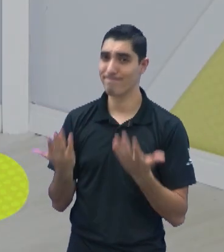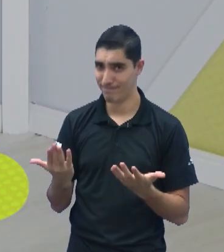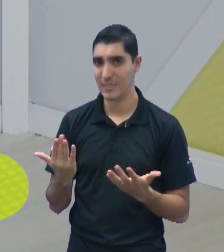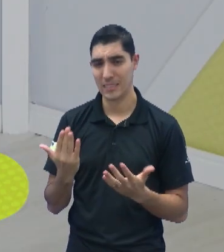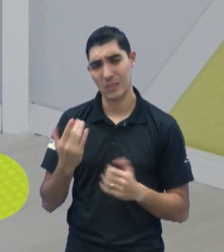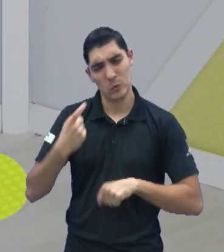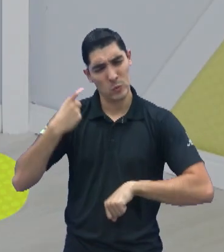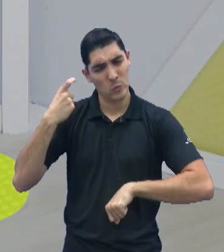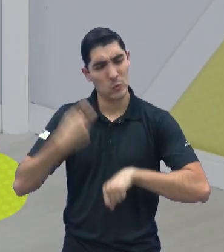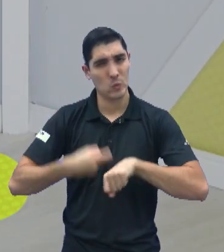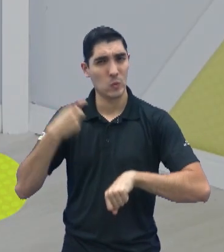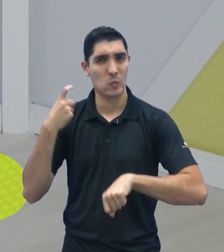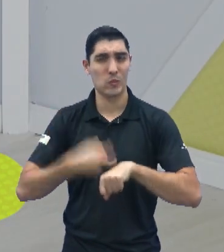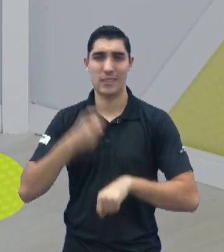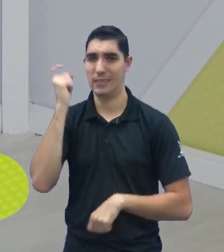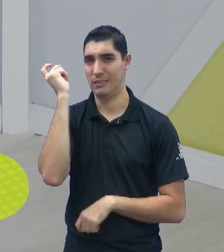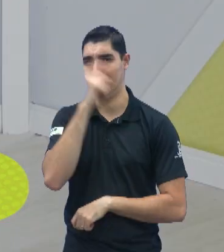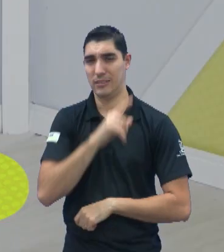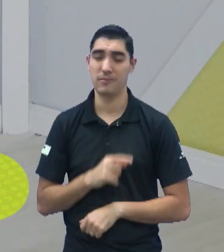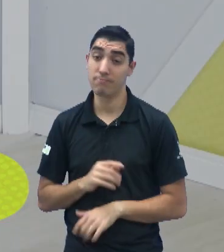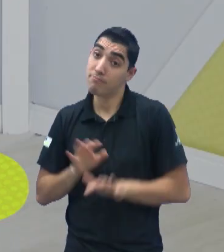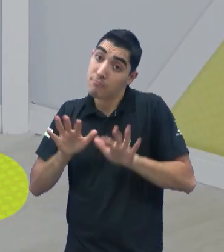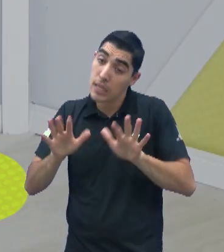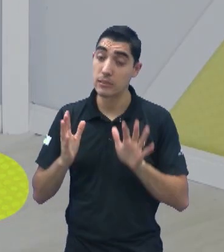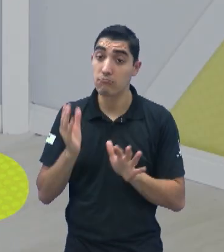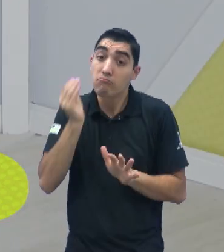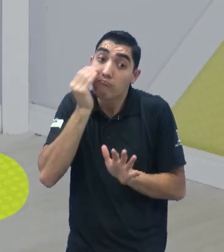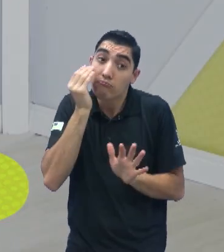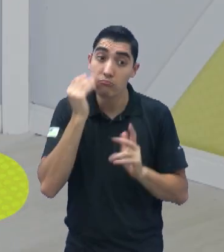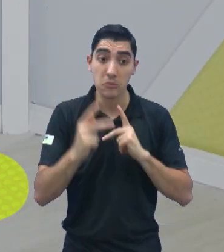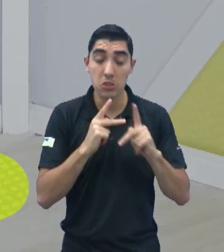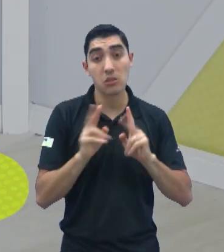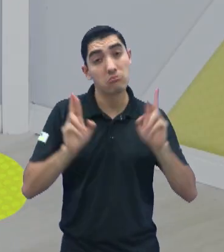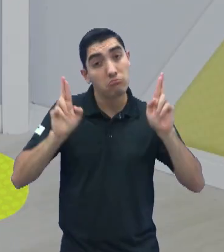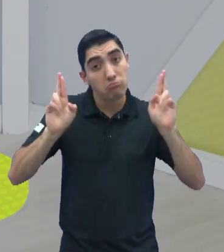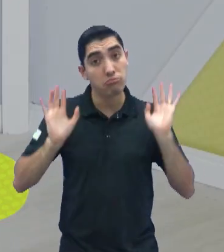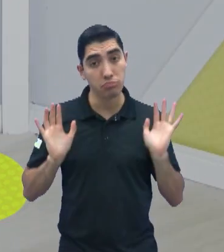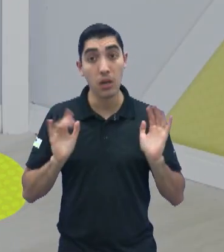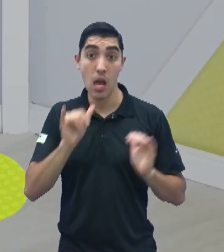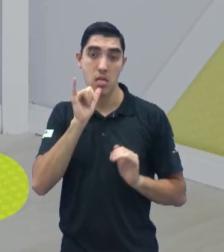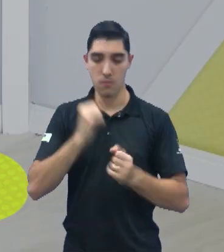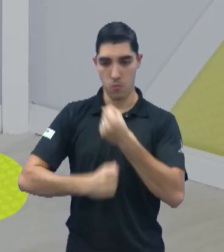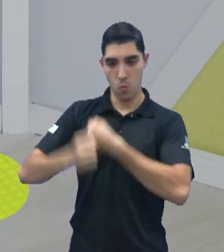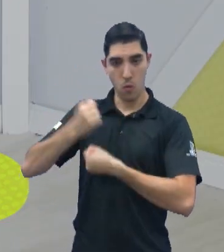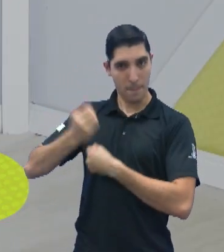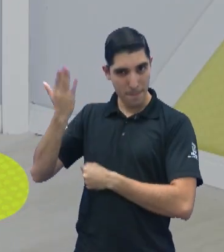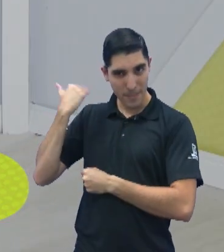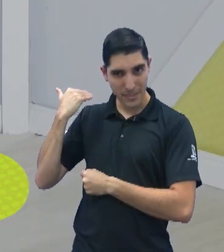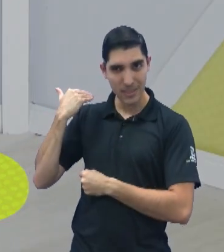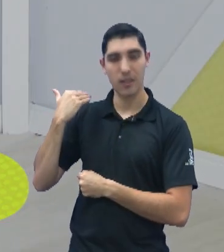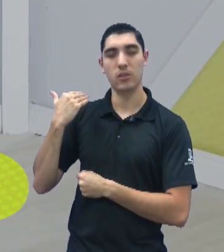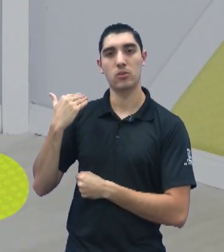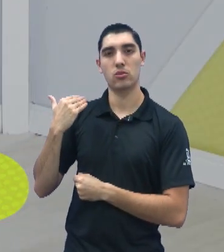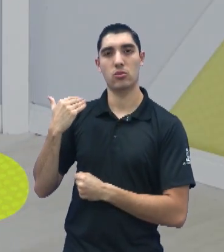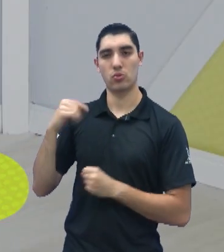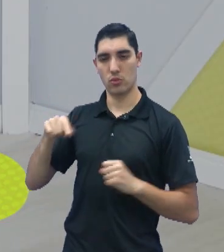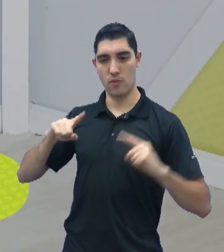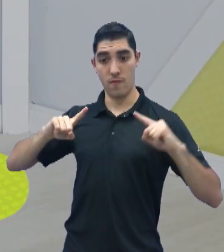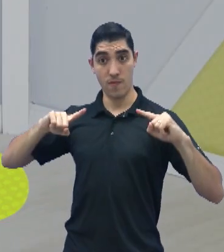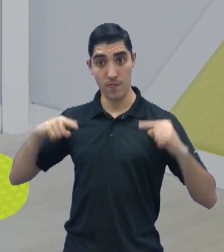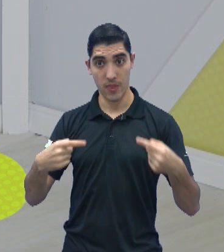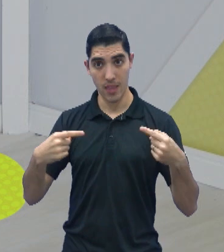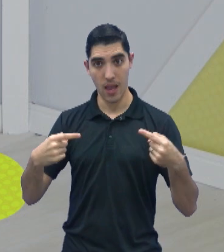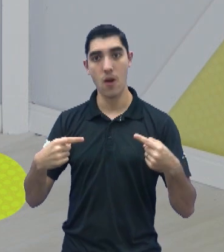sabe disso, mas não é impossível. Por que não São José não ir lá? Ano passado, a final que Franca